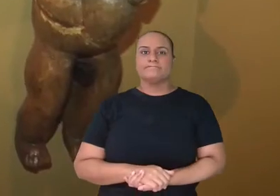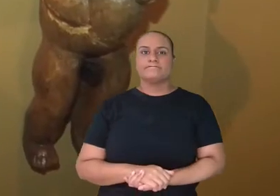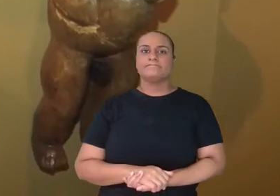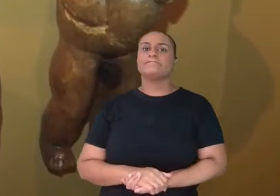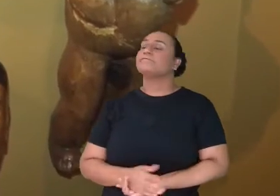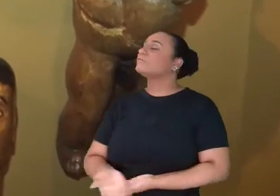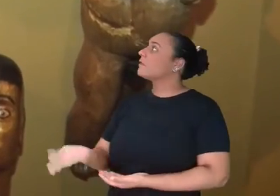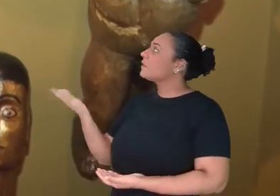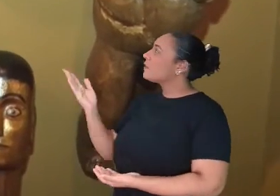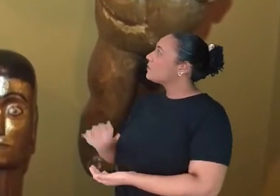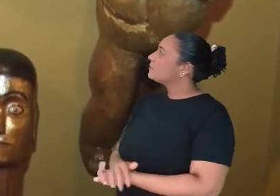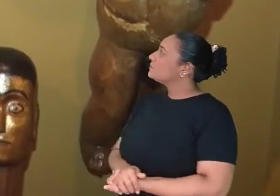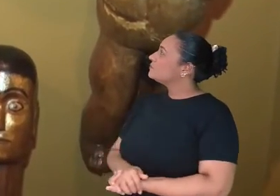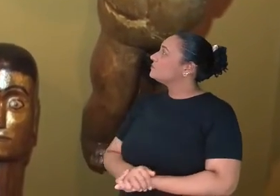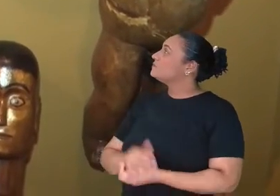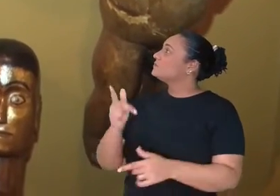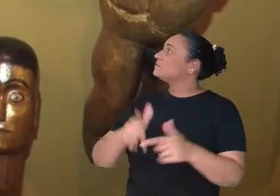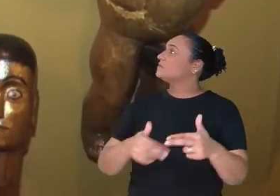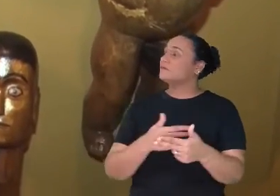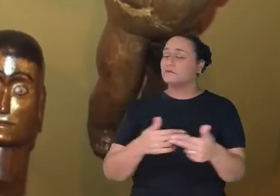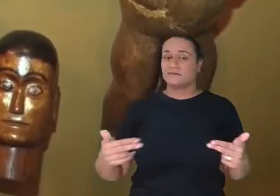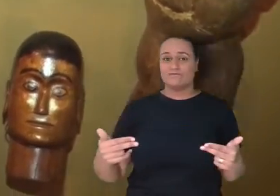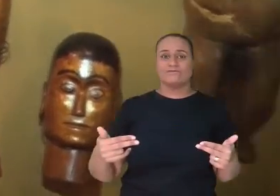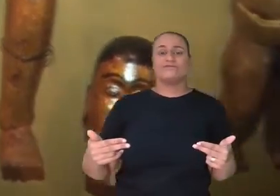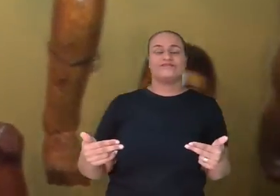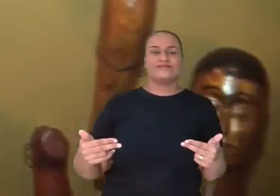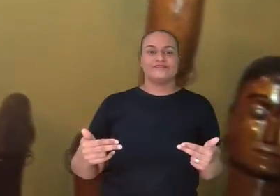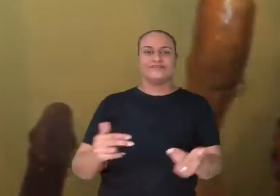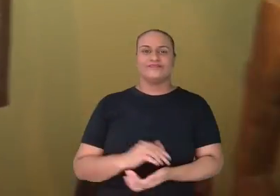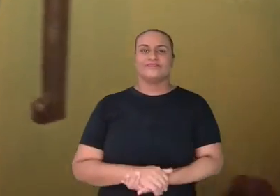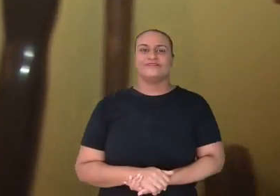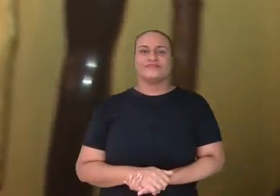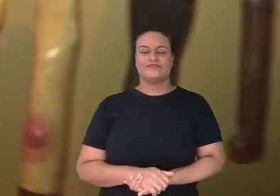esses objetos que